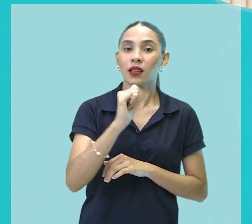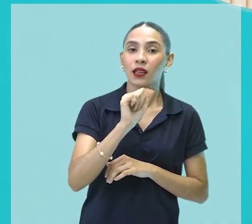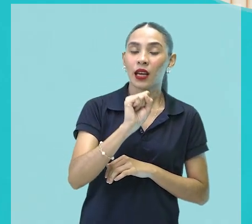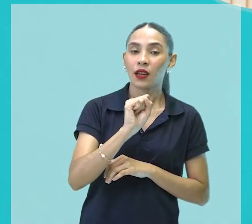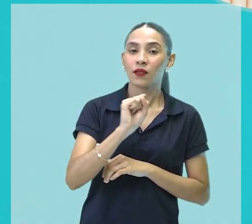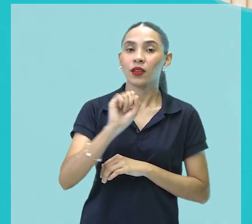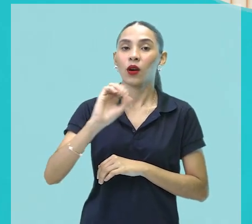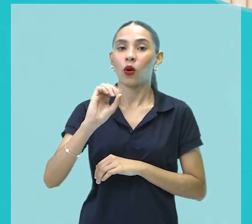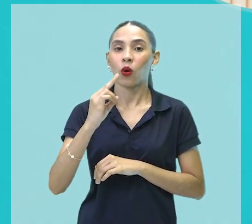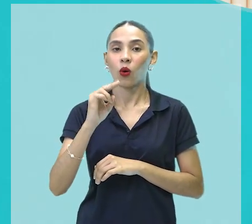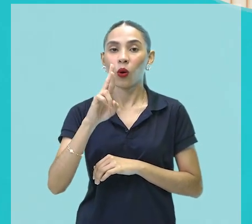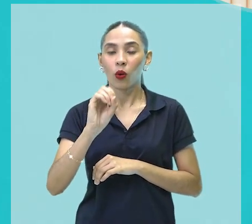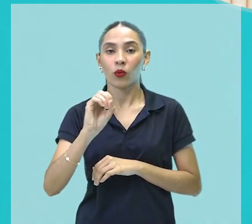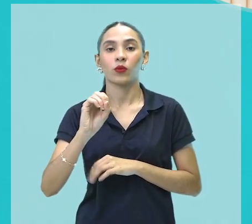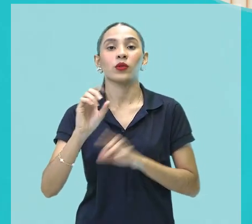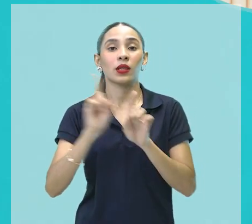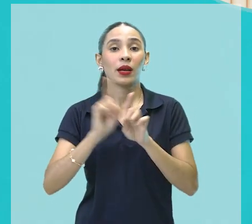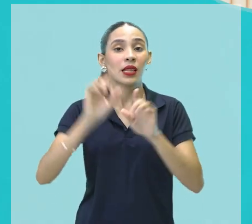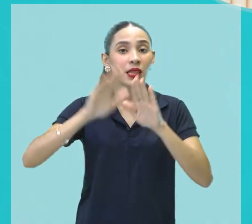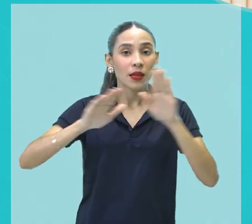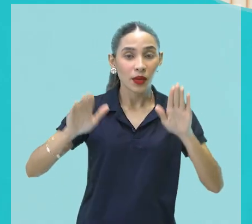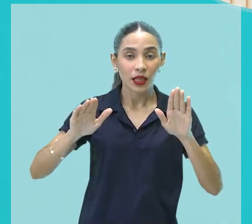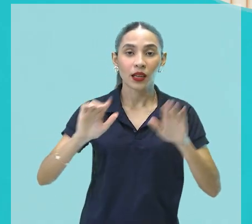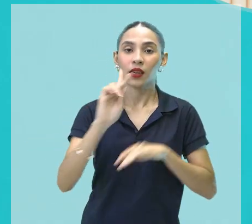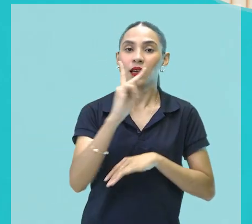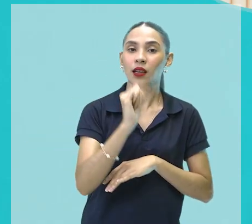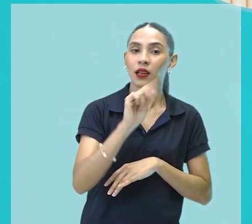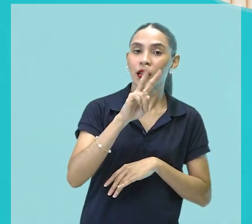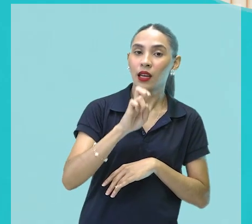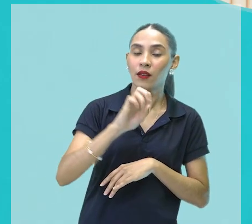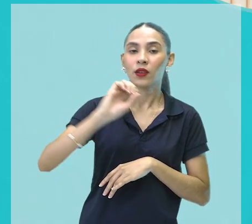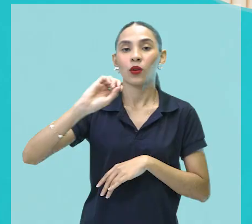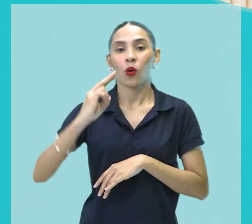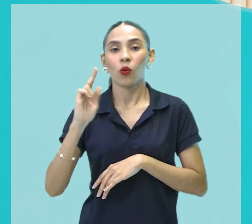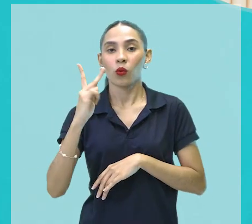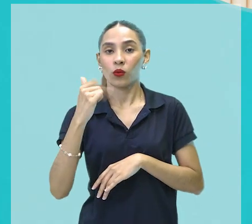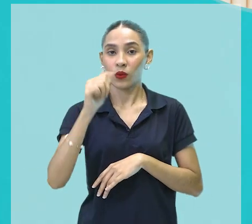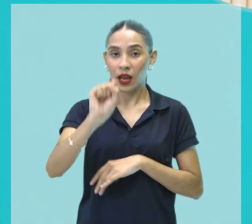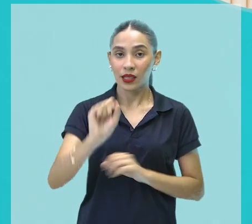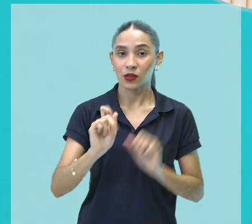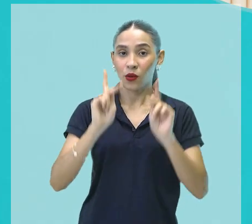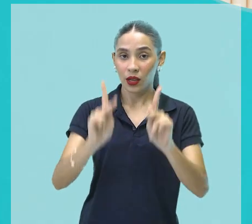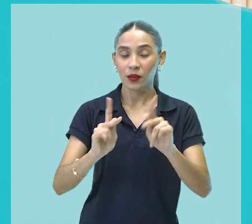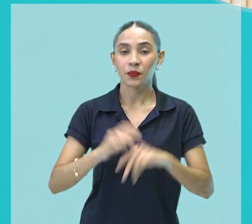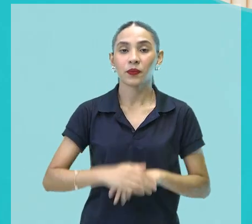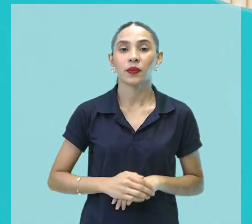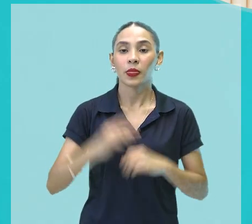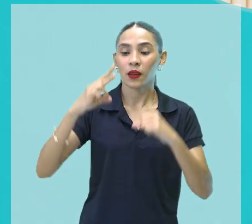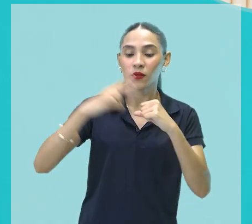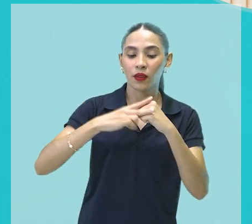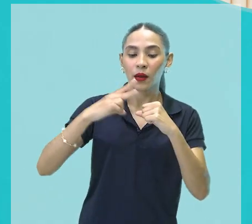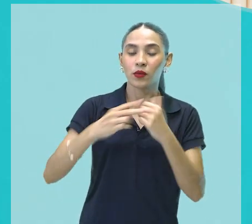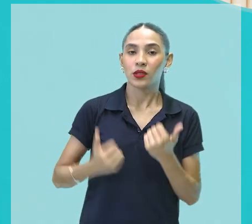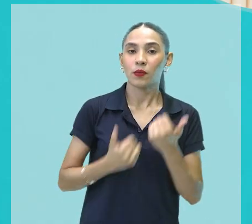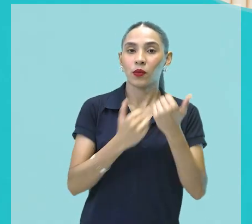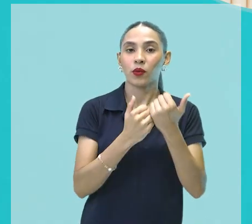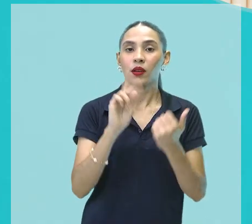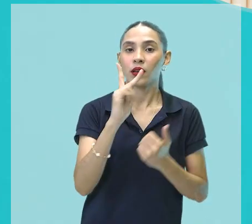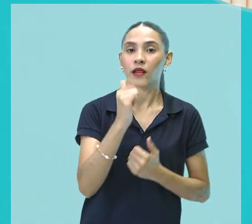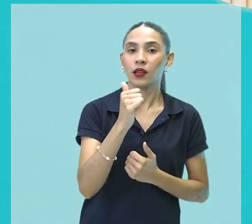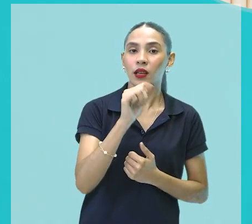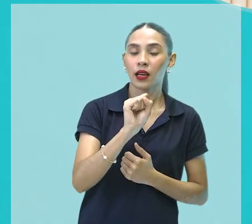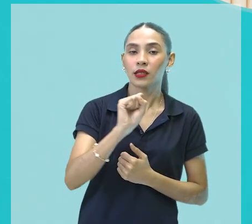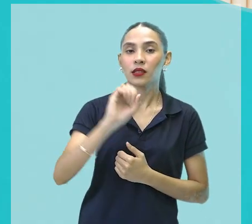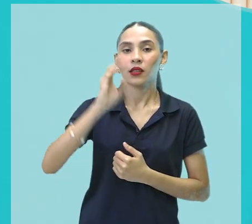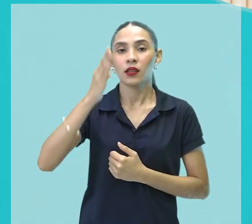desses dois. Então, a depender do sujeito have ou has, tá certo? Então, o verbo auxiliar have or has,